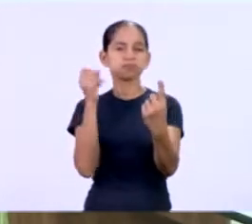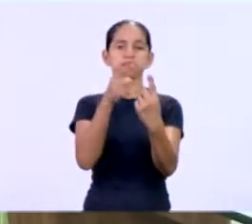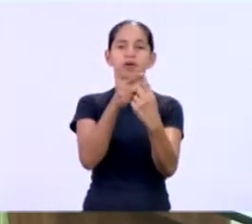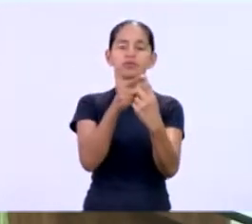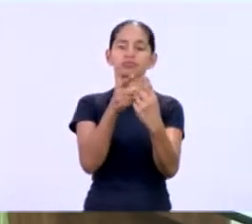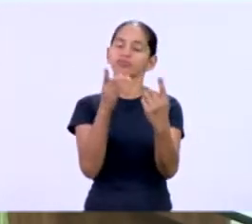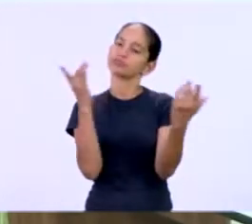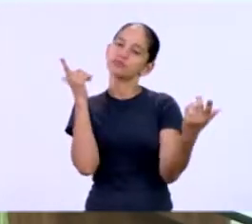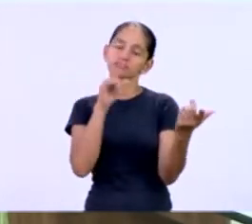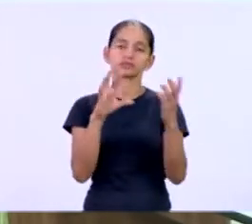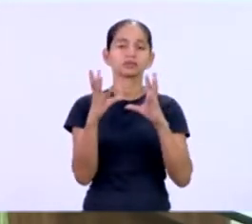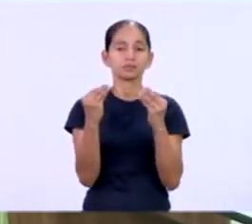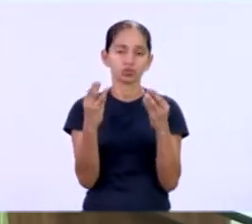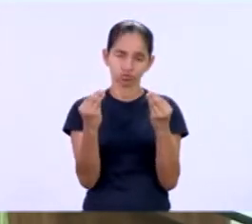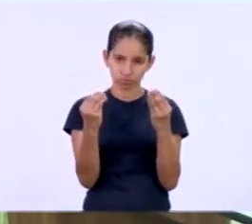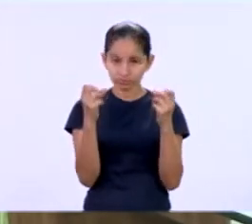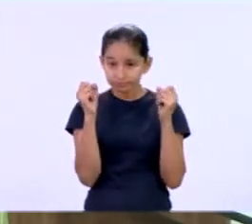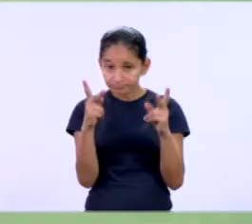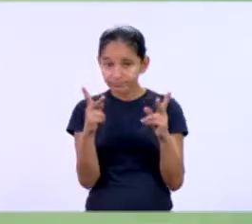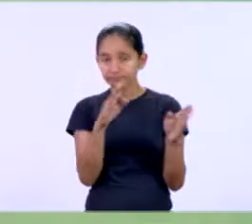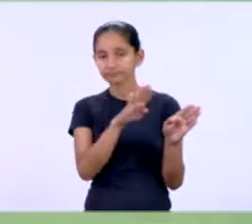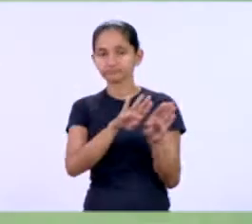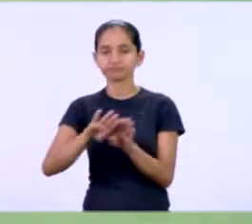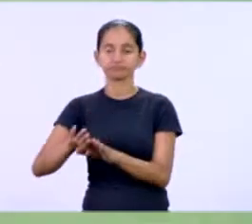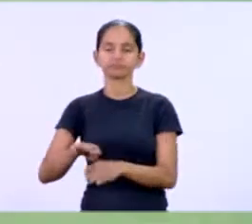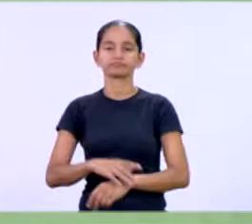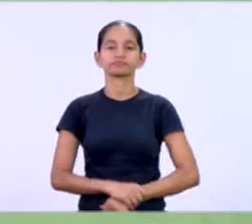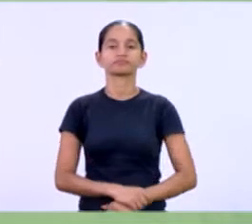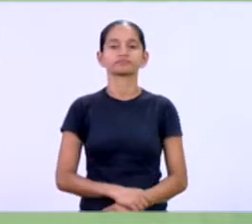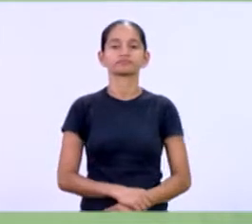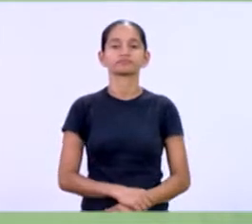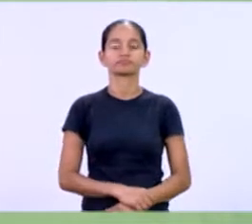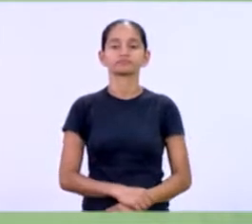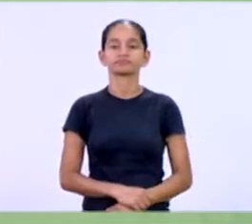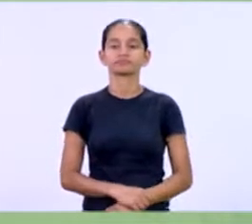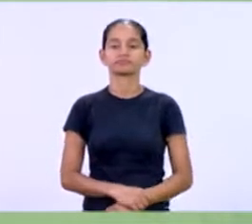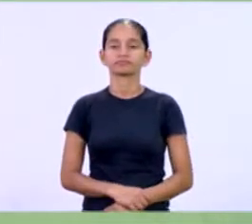parte deles, ok? Dando sequência.